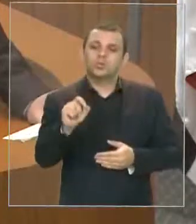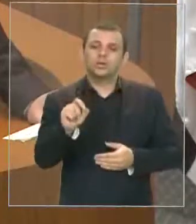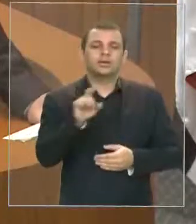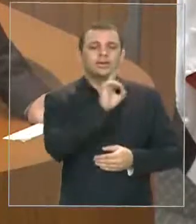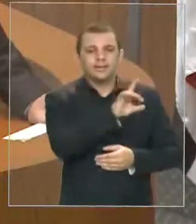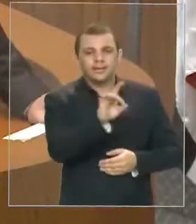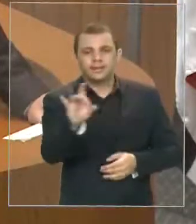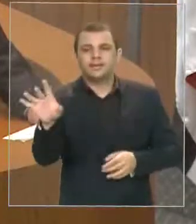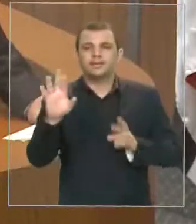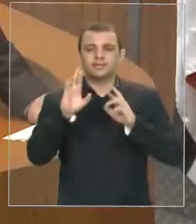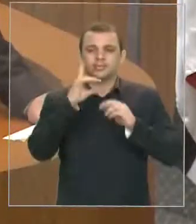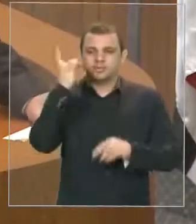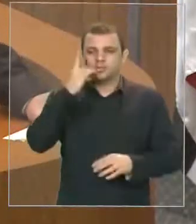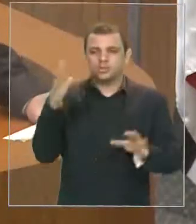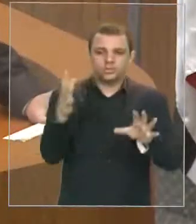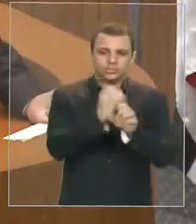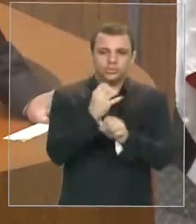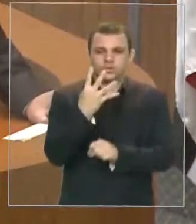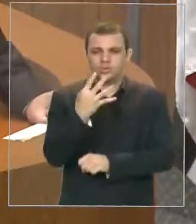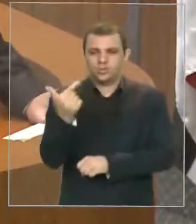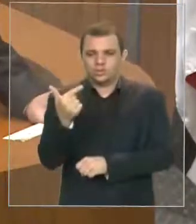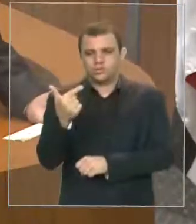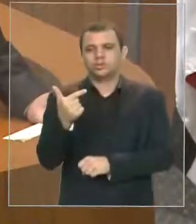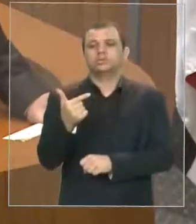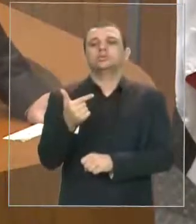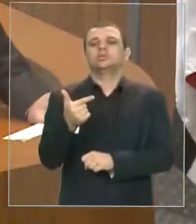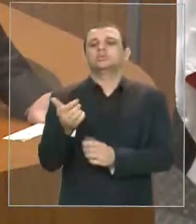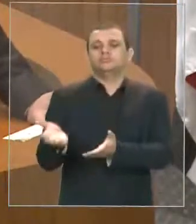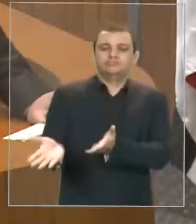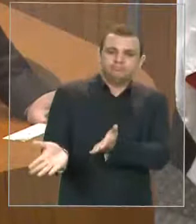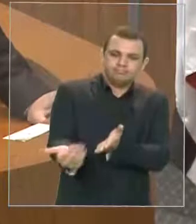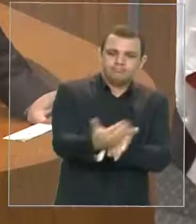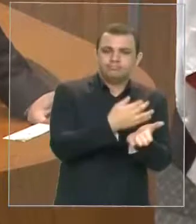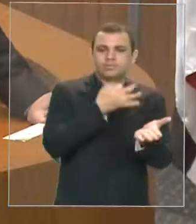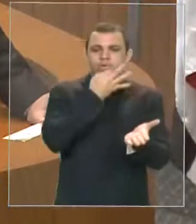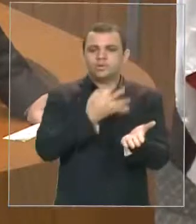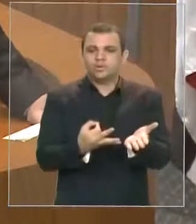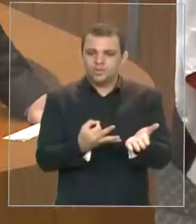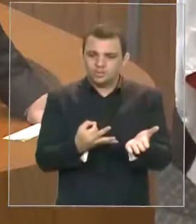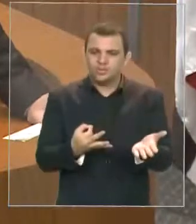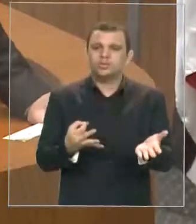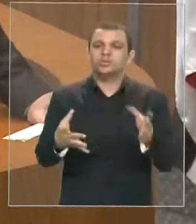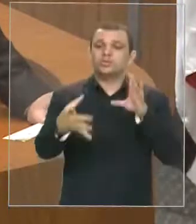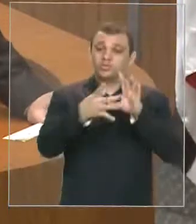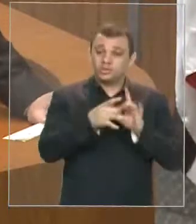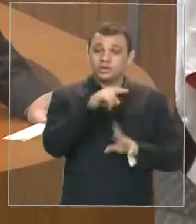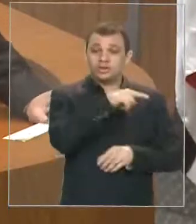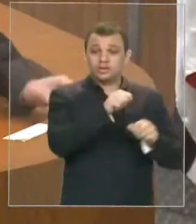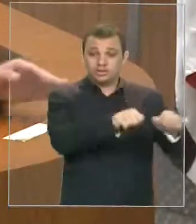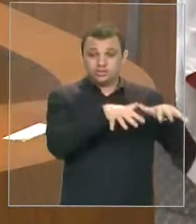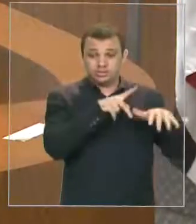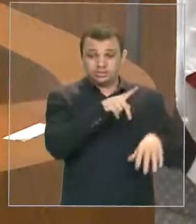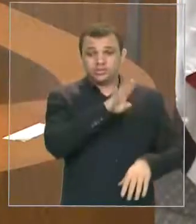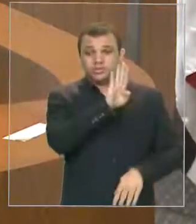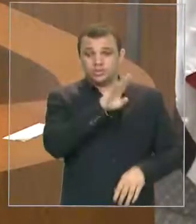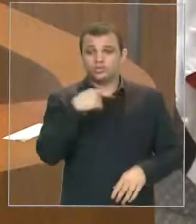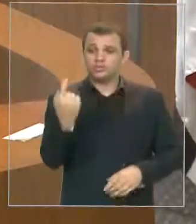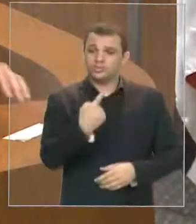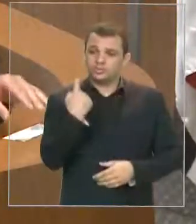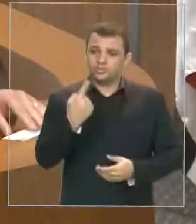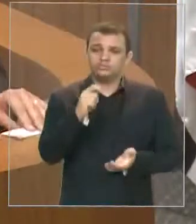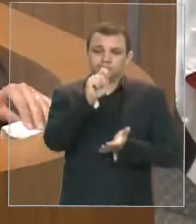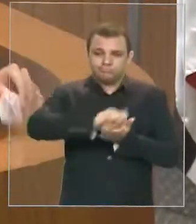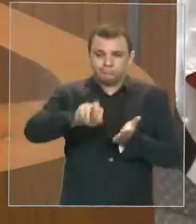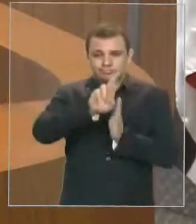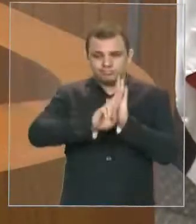42 deputados dessa casa, juntar com aquilo que foi tratado na audiência pública, para que a gente possa, quem sabe, levar pessoalmente a Brasília